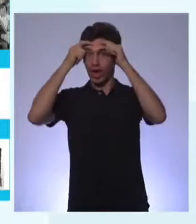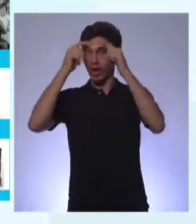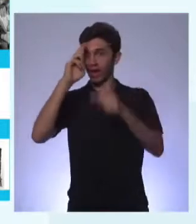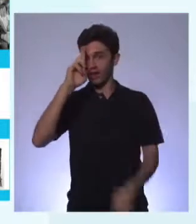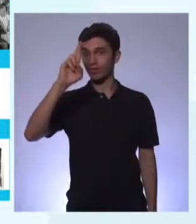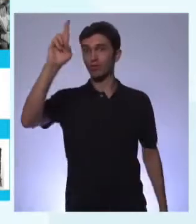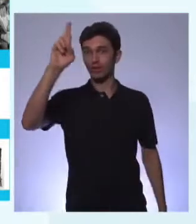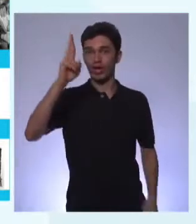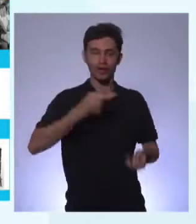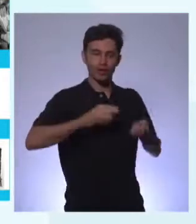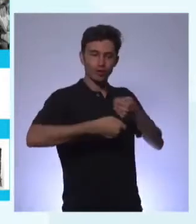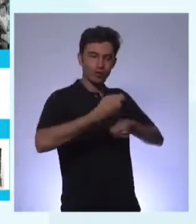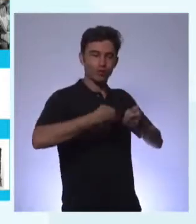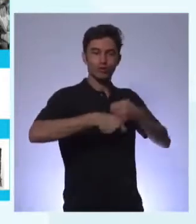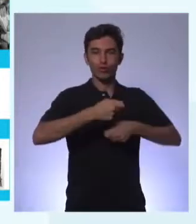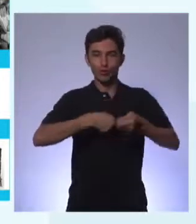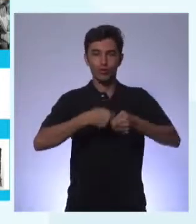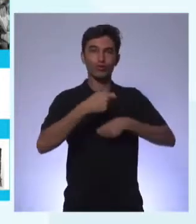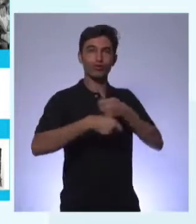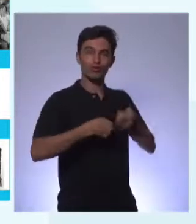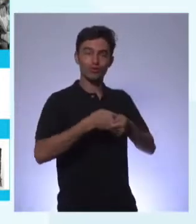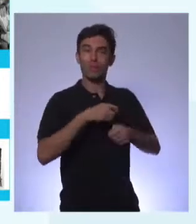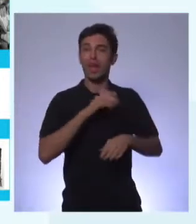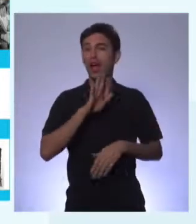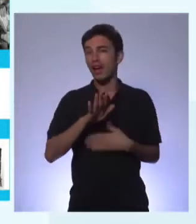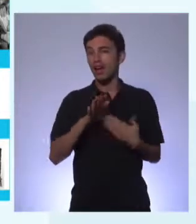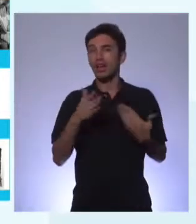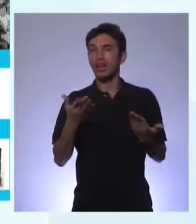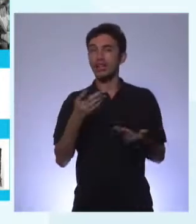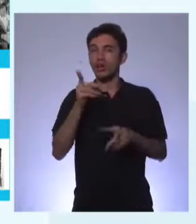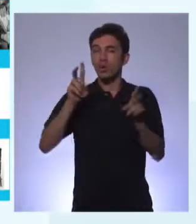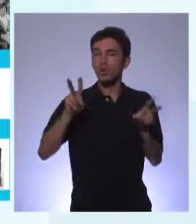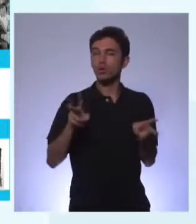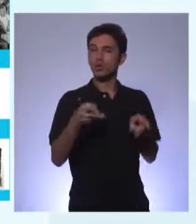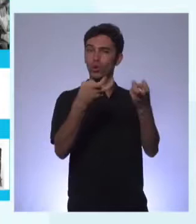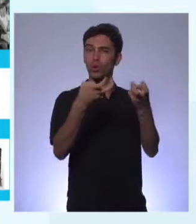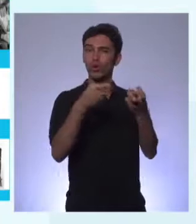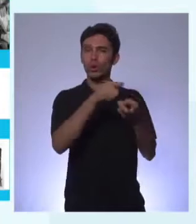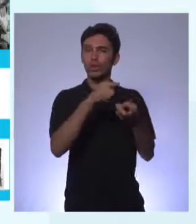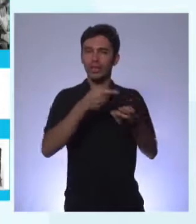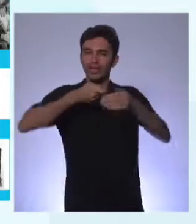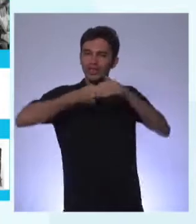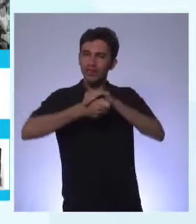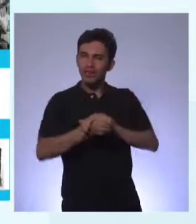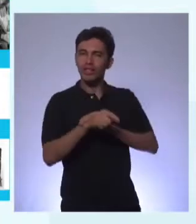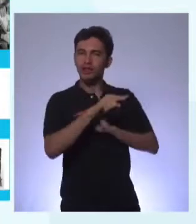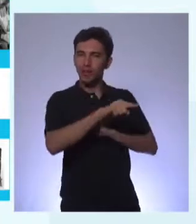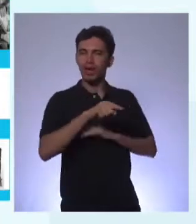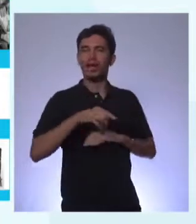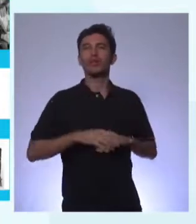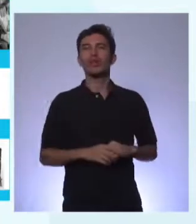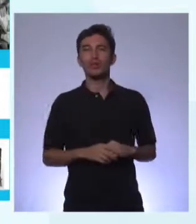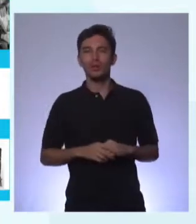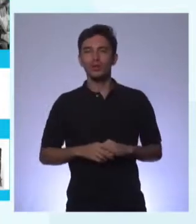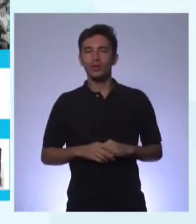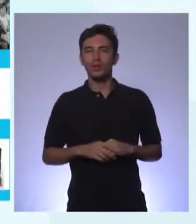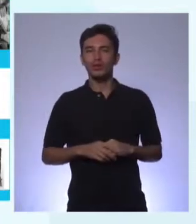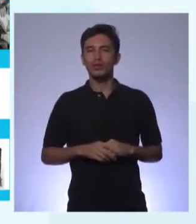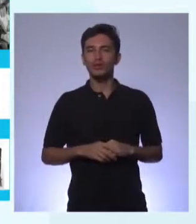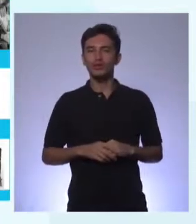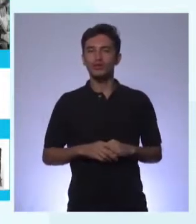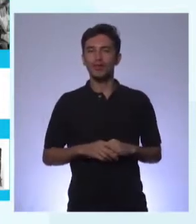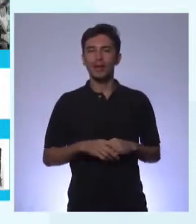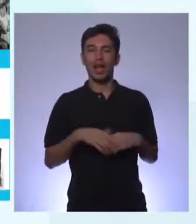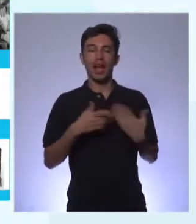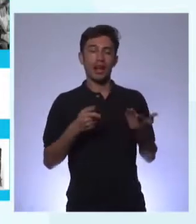rei. Logo, os lucros desses investimentos além-mar, o lucro